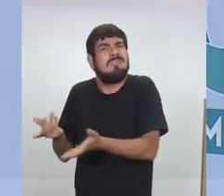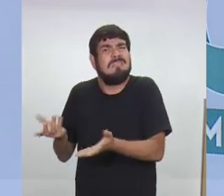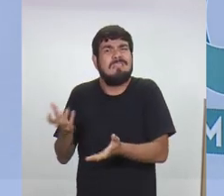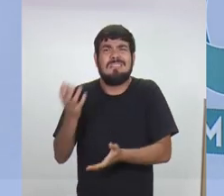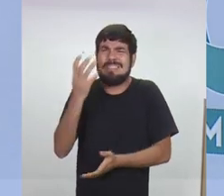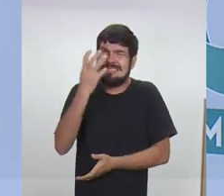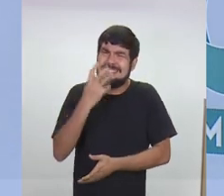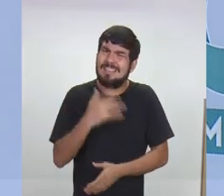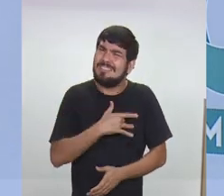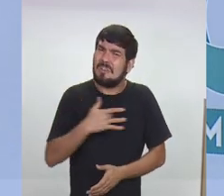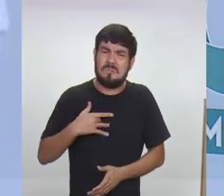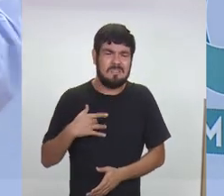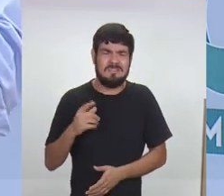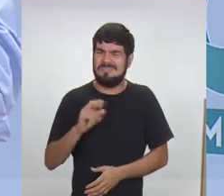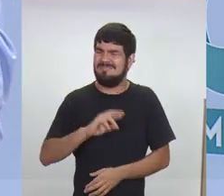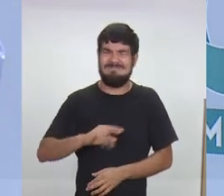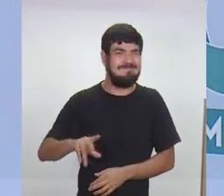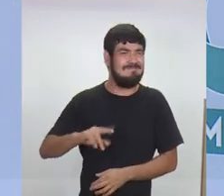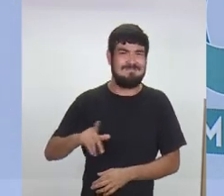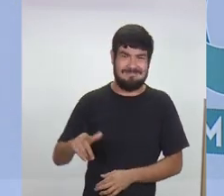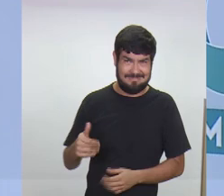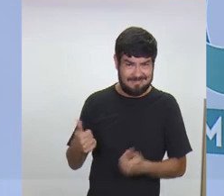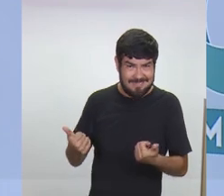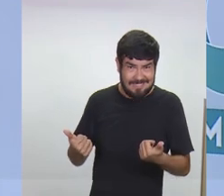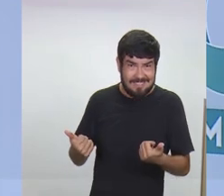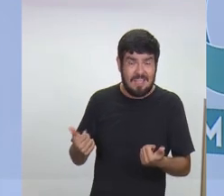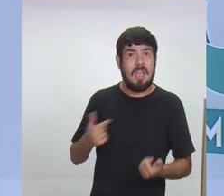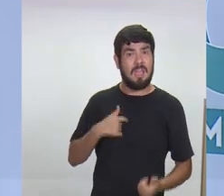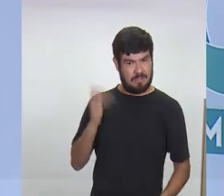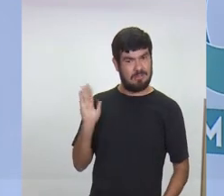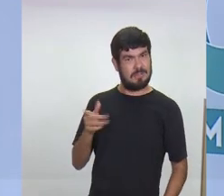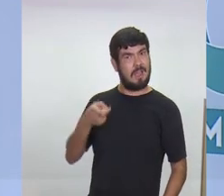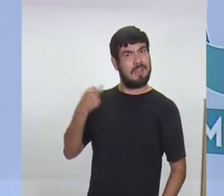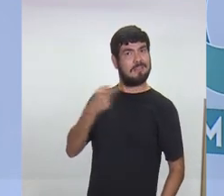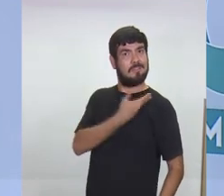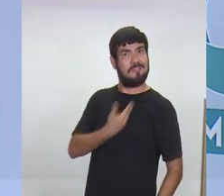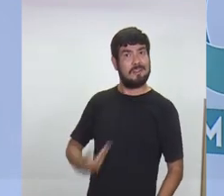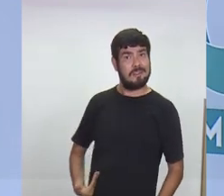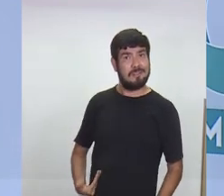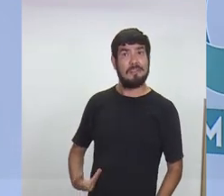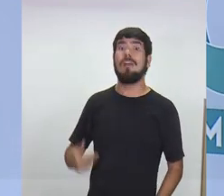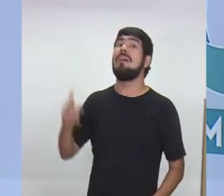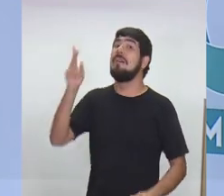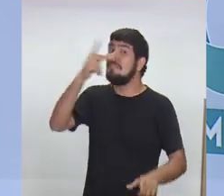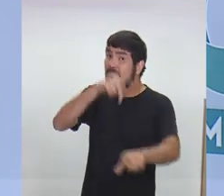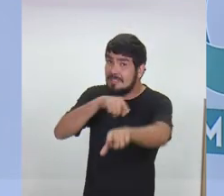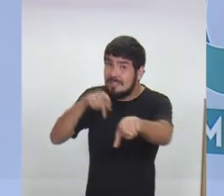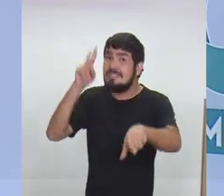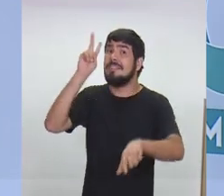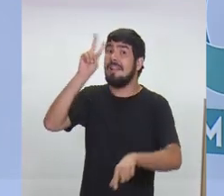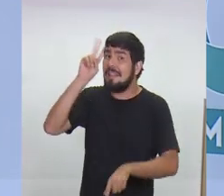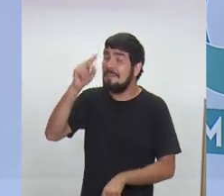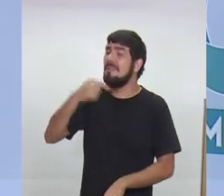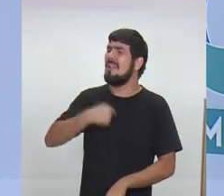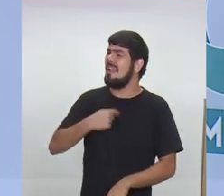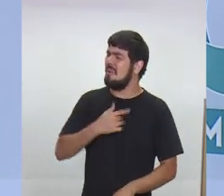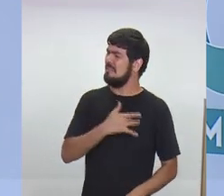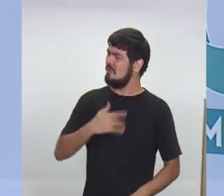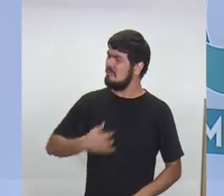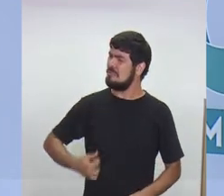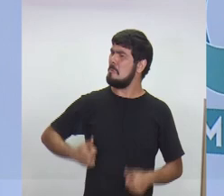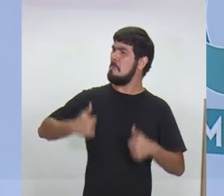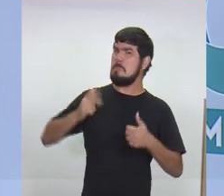hoje dessa forma eu fui governador e quem se lembra sabe que a saúde funcionava nos meus quatro anos